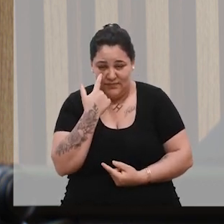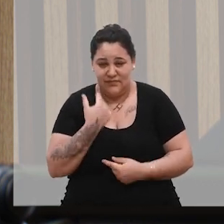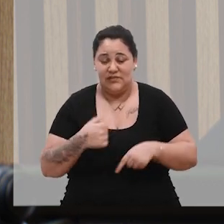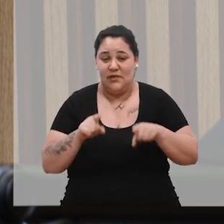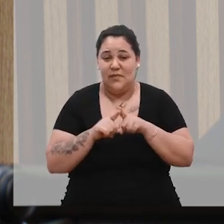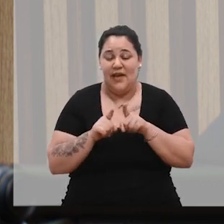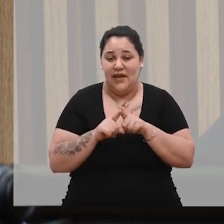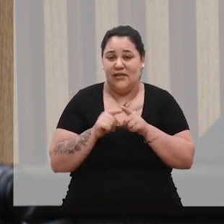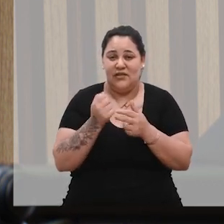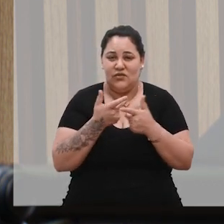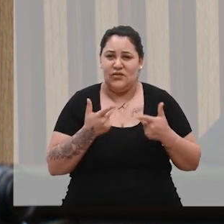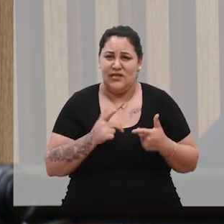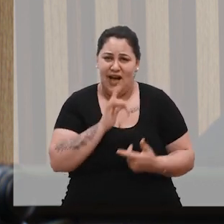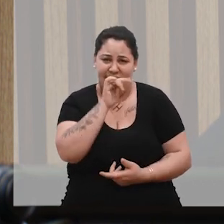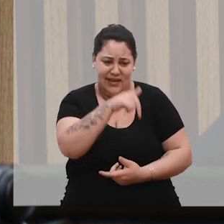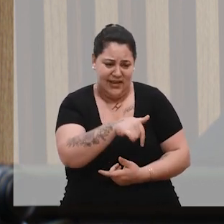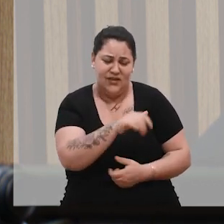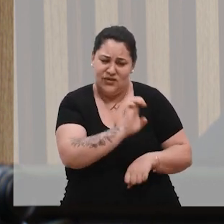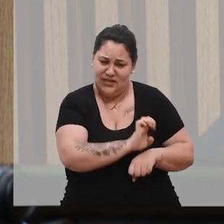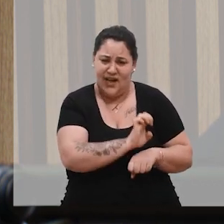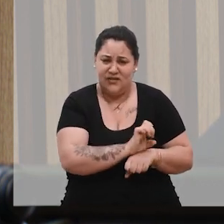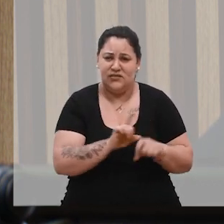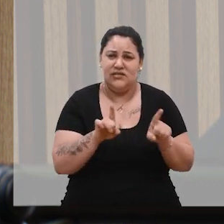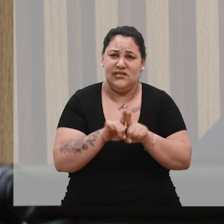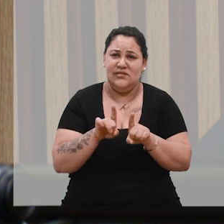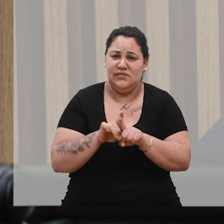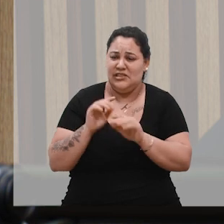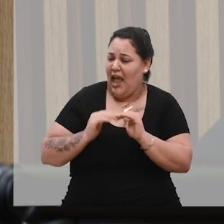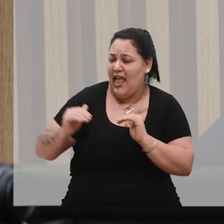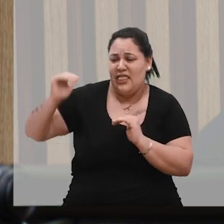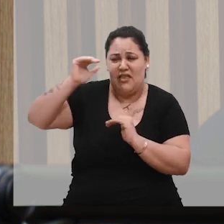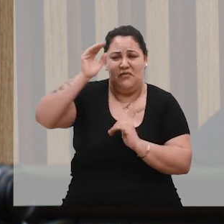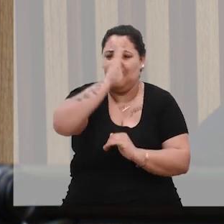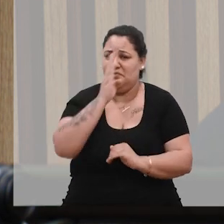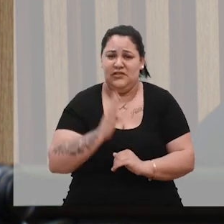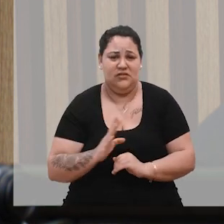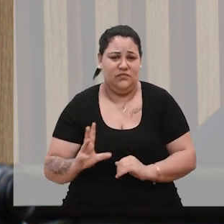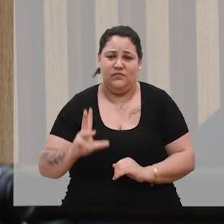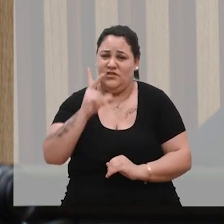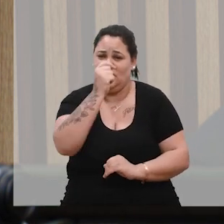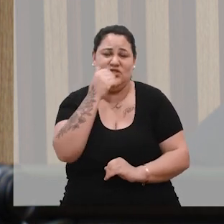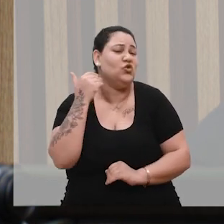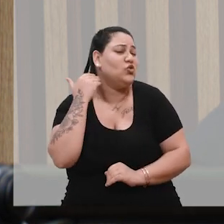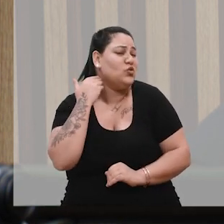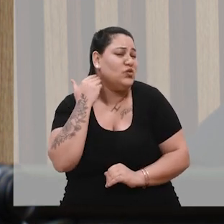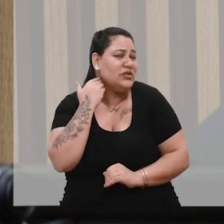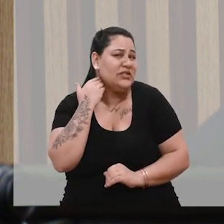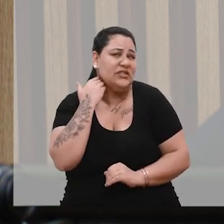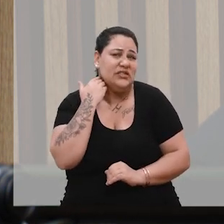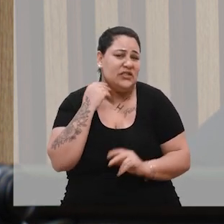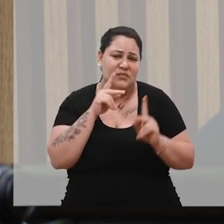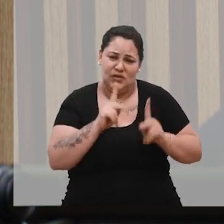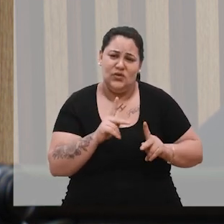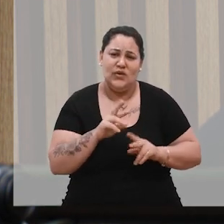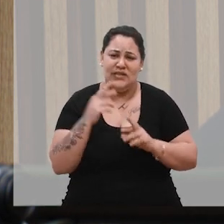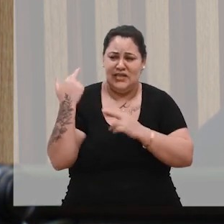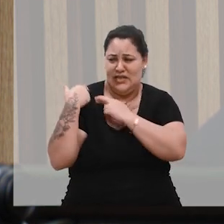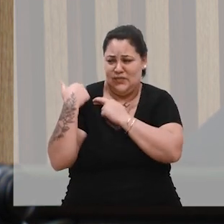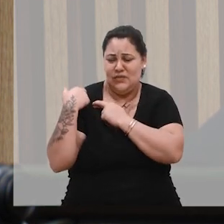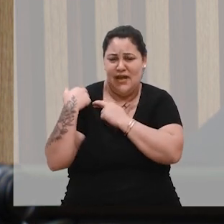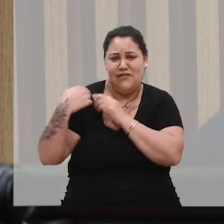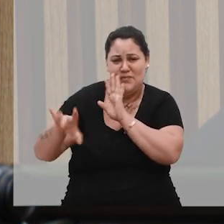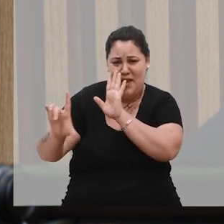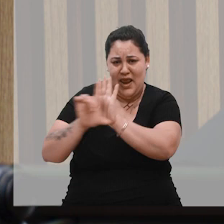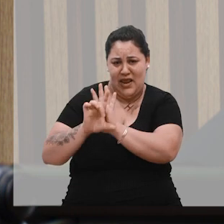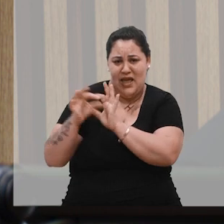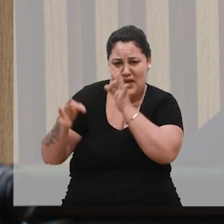decisões, tanto aqui no estado como a nível Brasil, os juízes, os desembargadores, que são aquelas pessoas